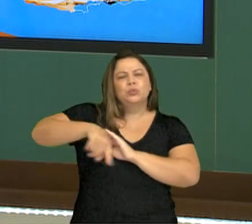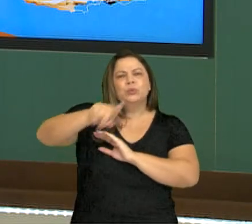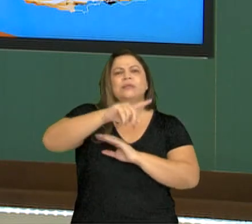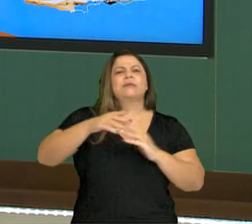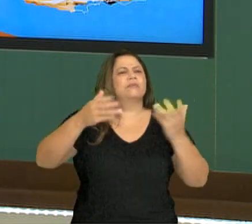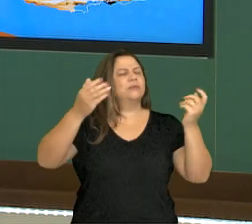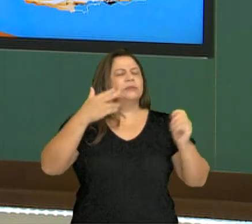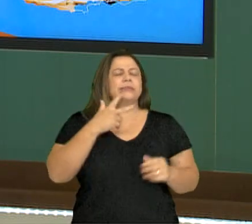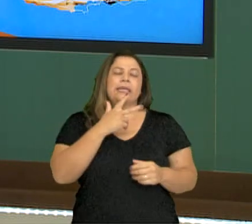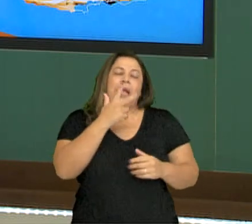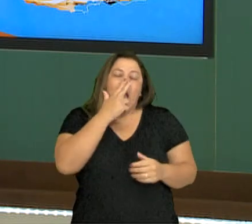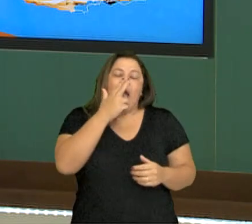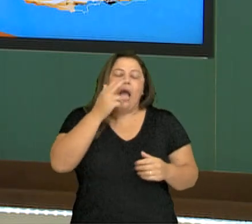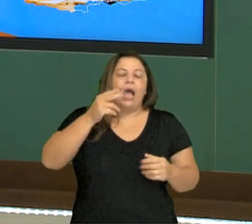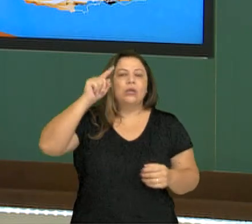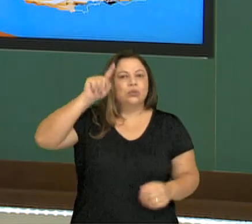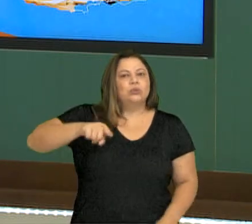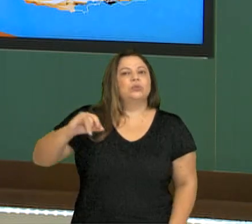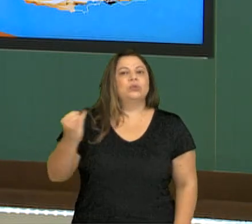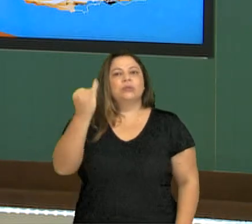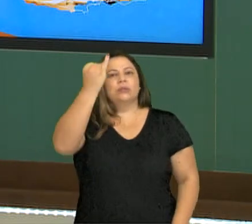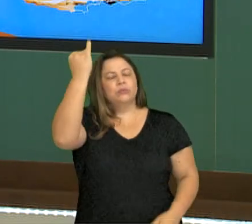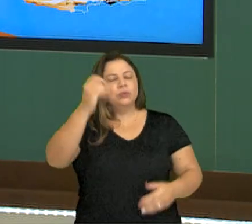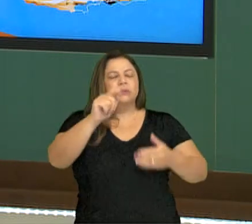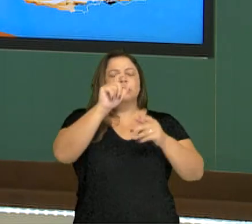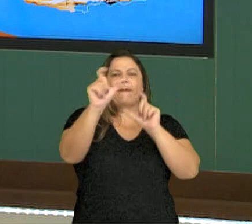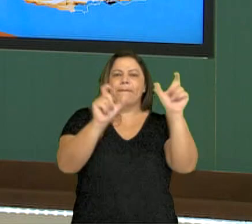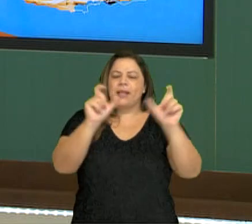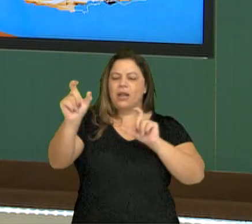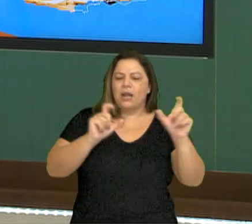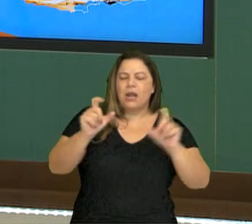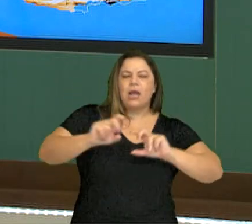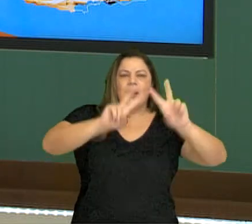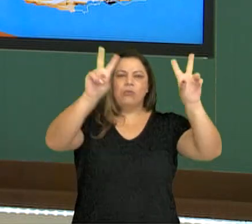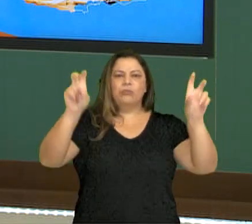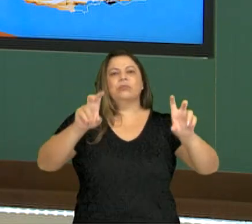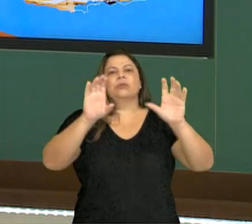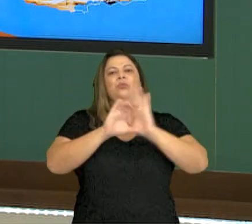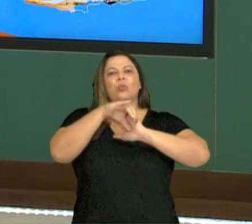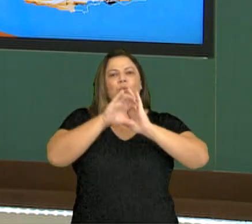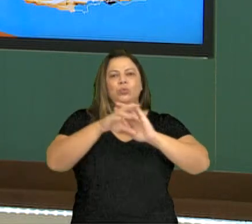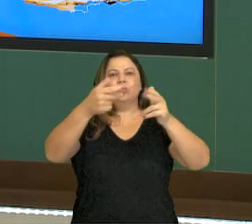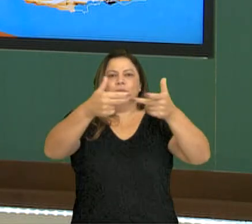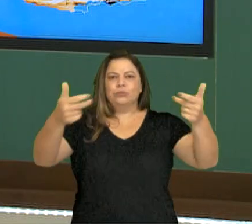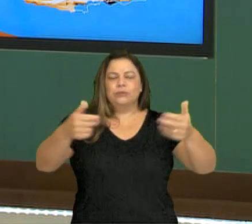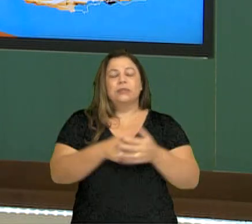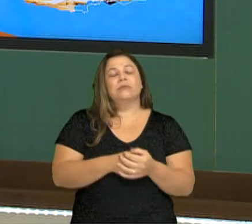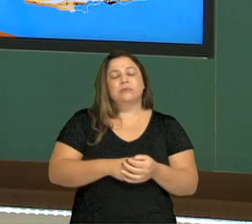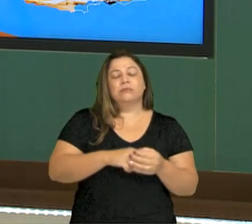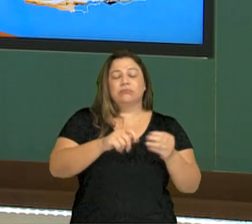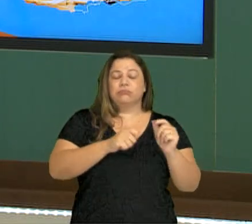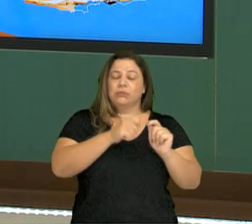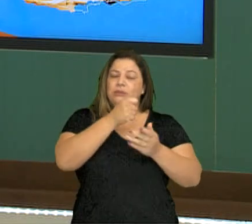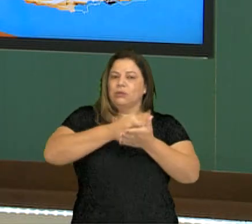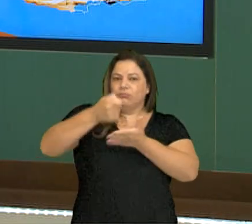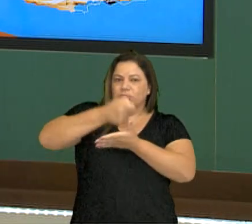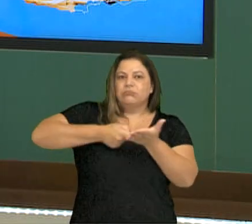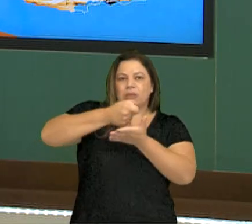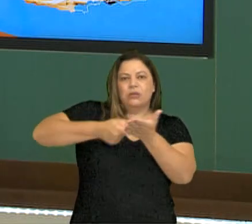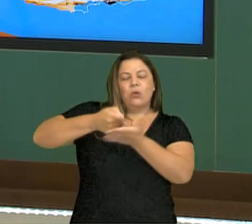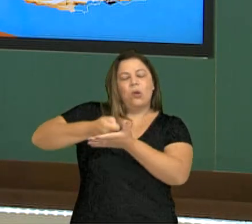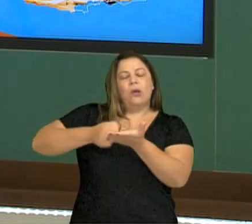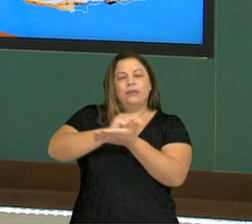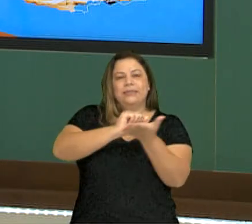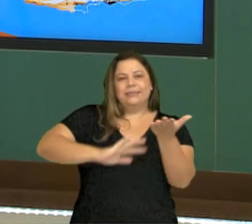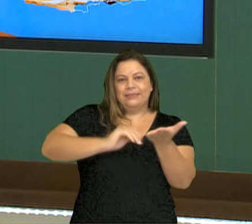julgar importante. Palavras, termos, conceitos. Claro que a gente também anota as atividades. E